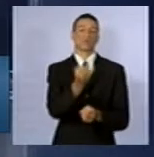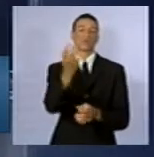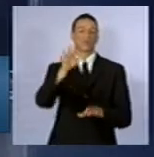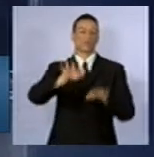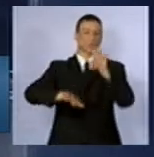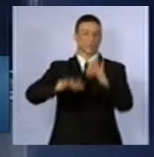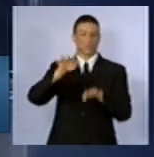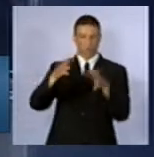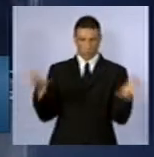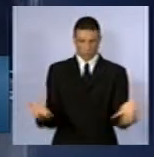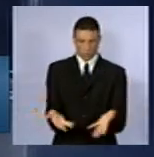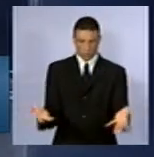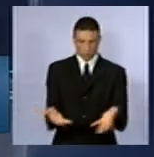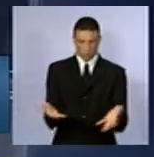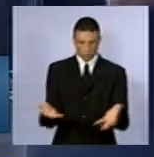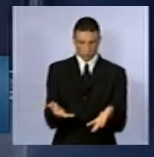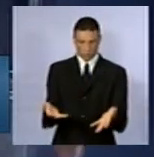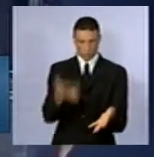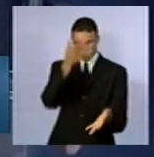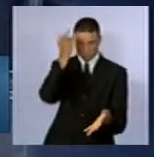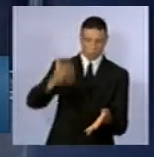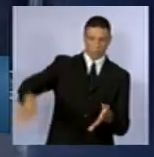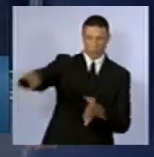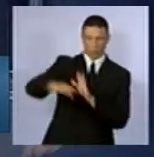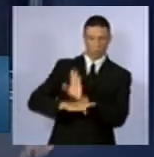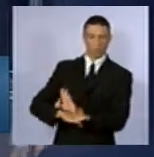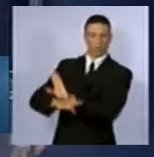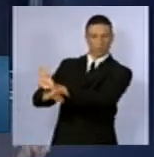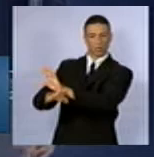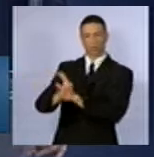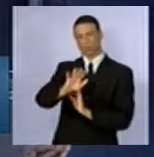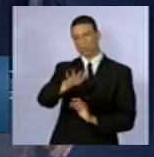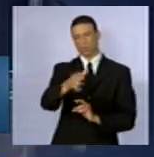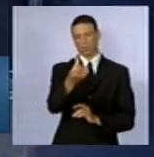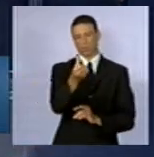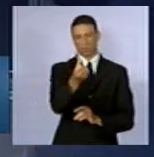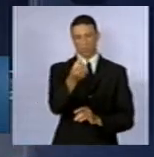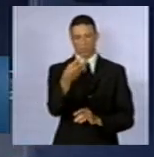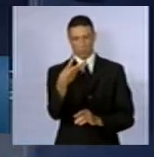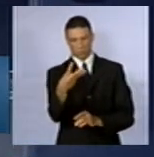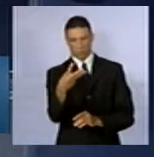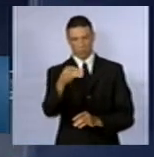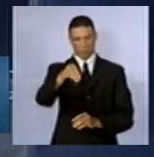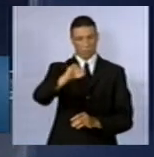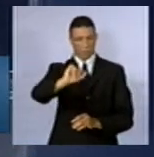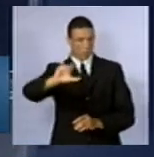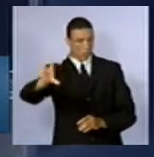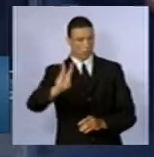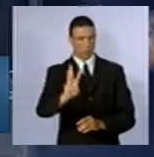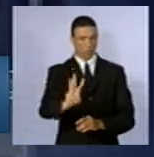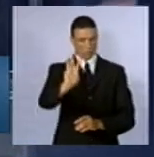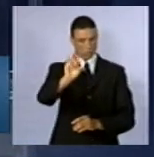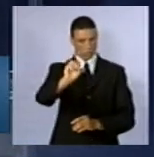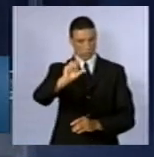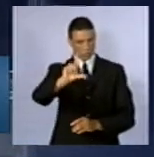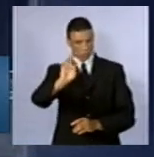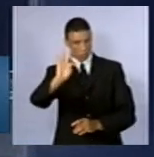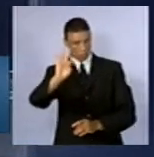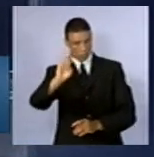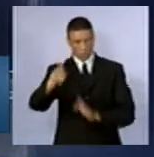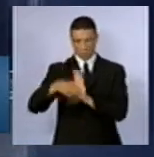média hoje para atender aquele 63w médi da dem